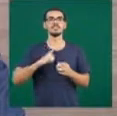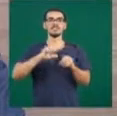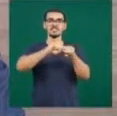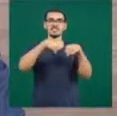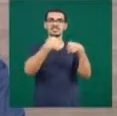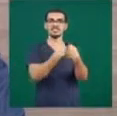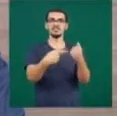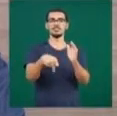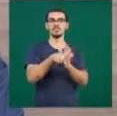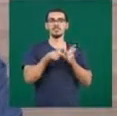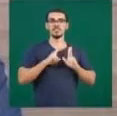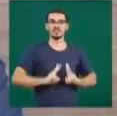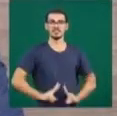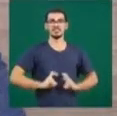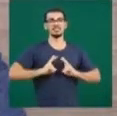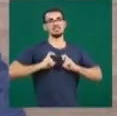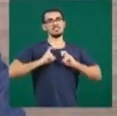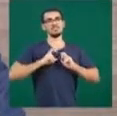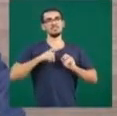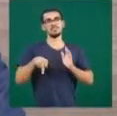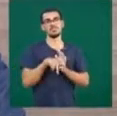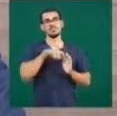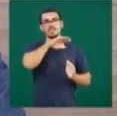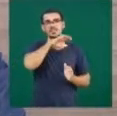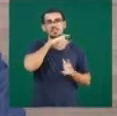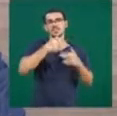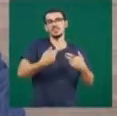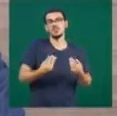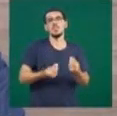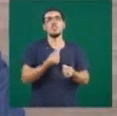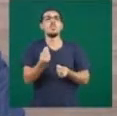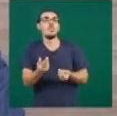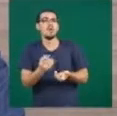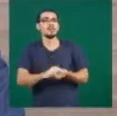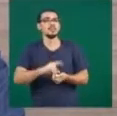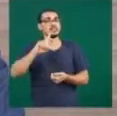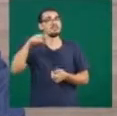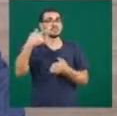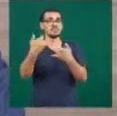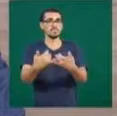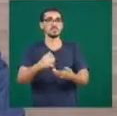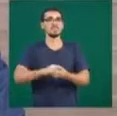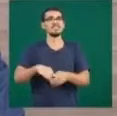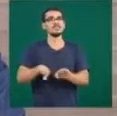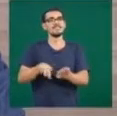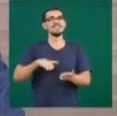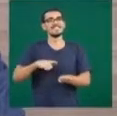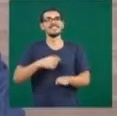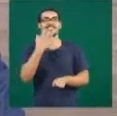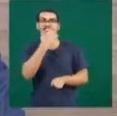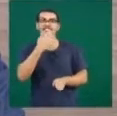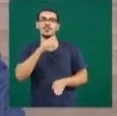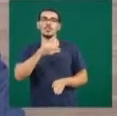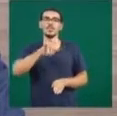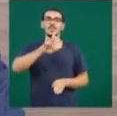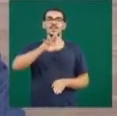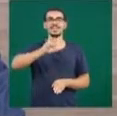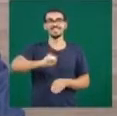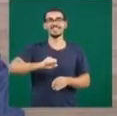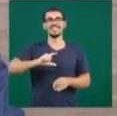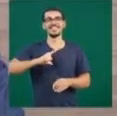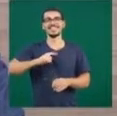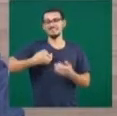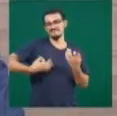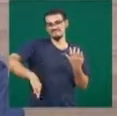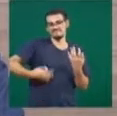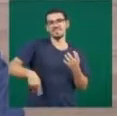sobre oncologia animal. Sabe como você pode participar daqui um pouquinho? Tem mais. Eu recebo aqui no estúdio o cantor Luiz Salgado, que faz daqui a pouco um